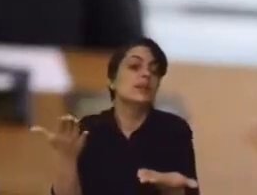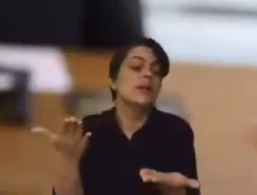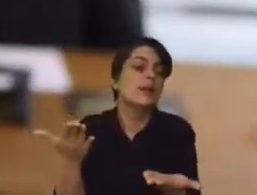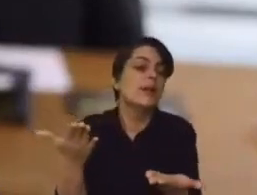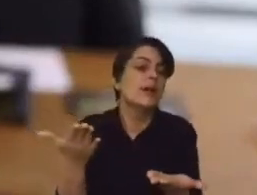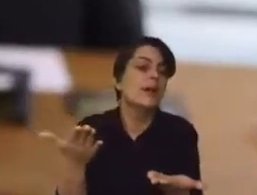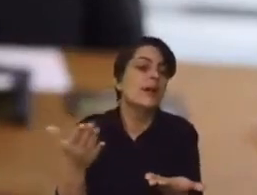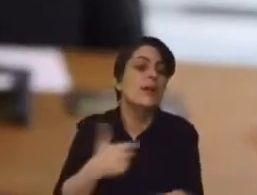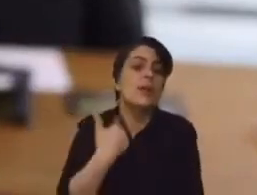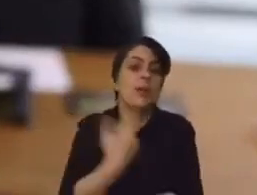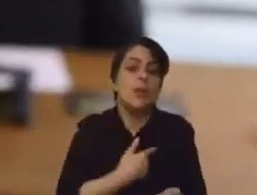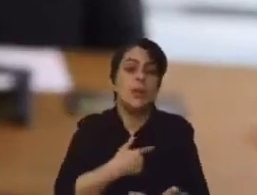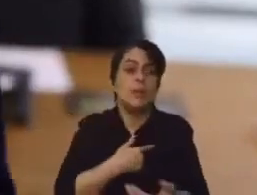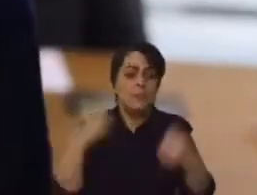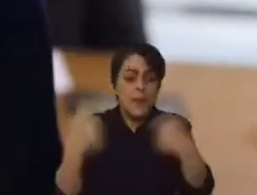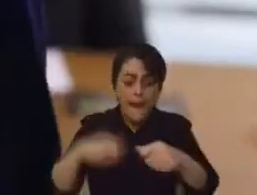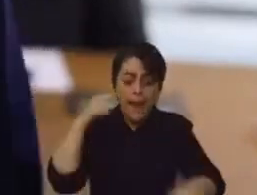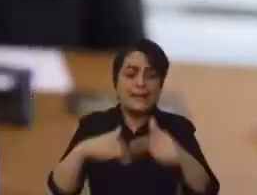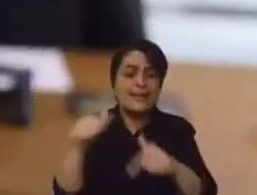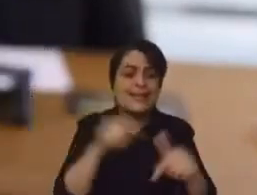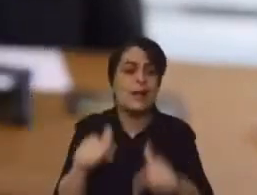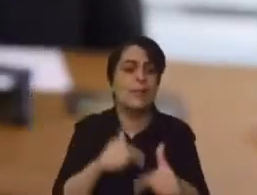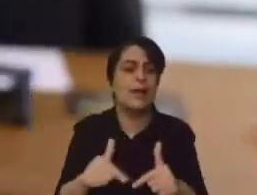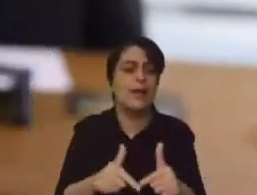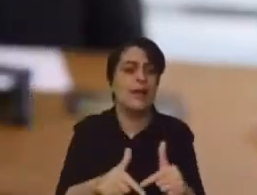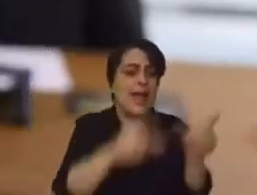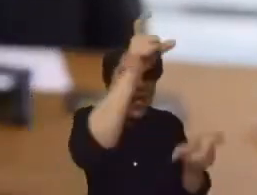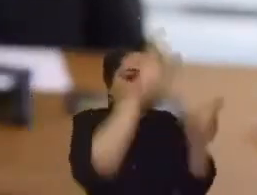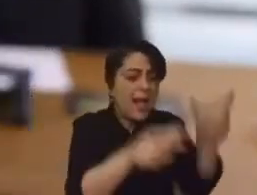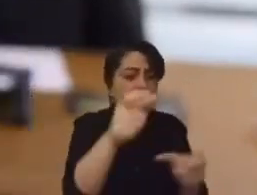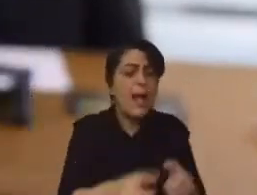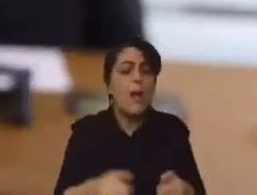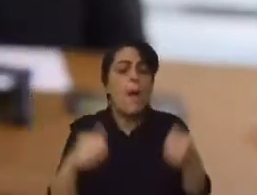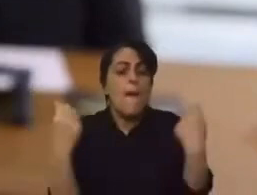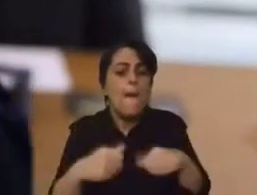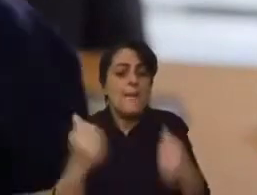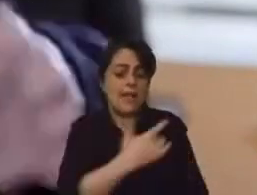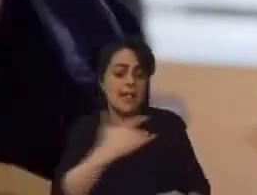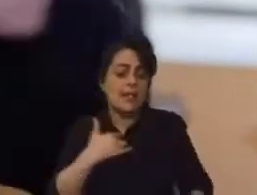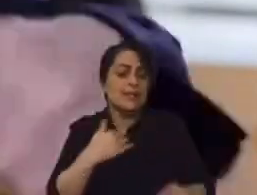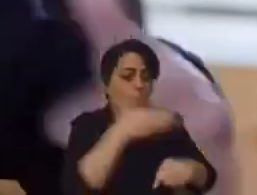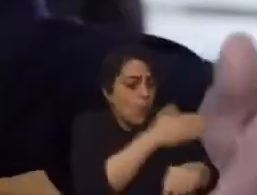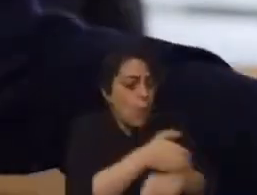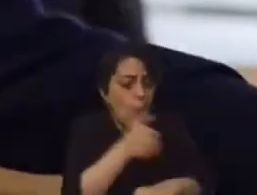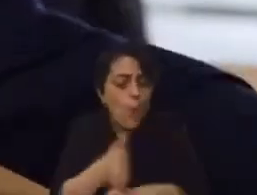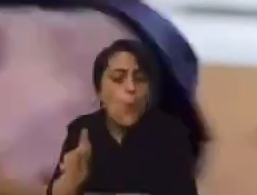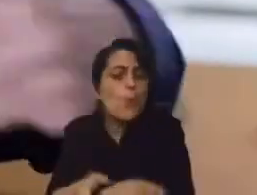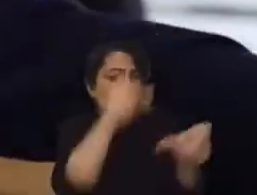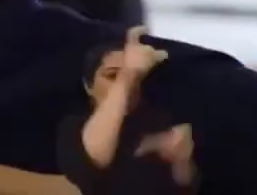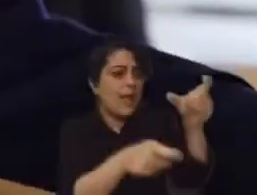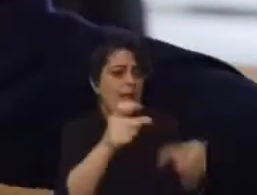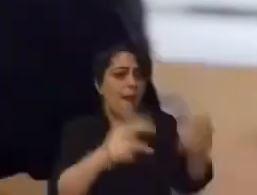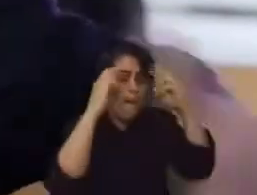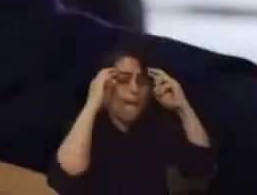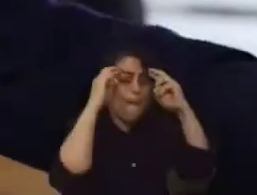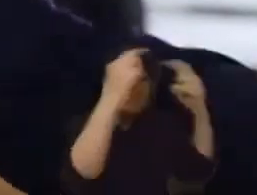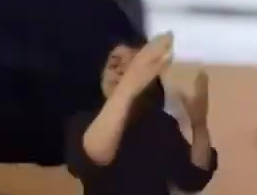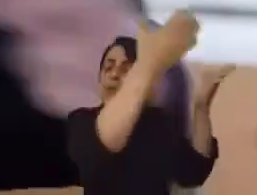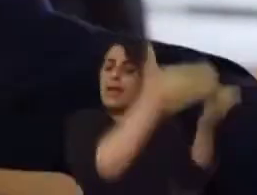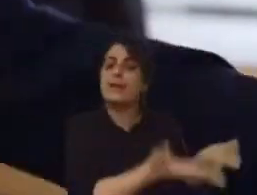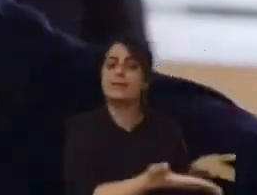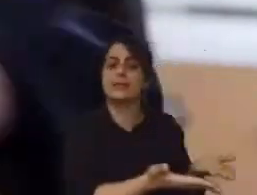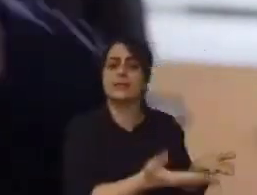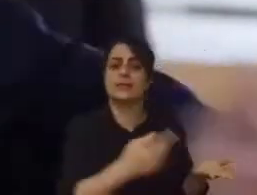trabalhar. O povo precisa ter acesso à saúde, o povo tem que ser respeitado. E a gente vai ganhar as eleições, ele pode dar